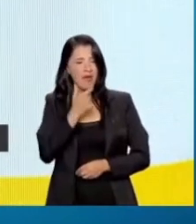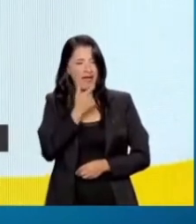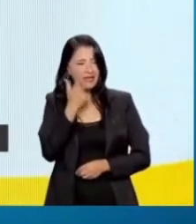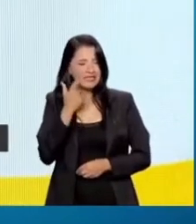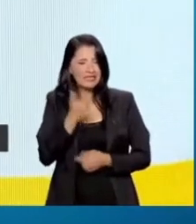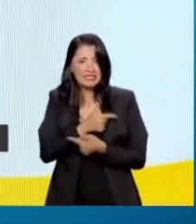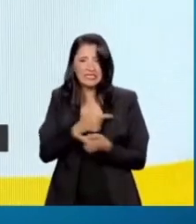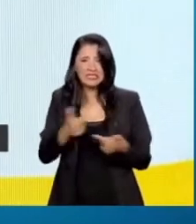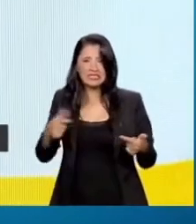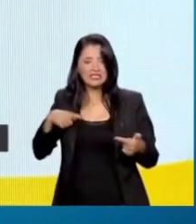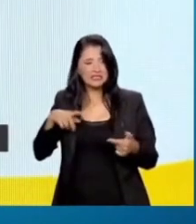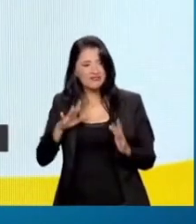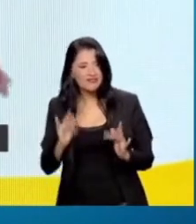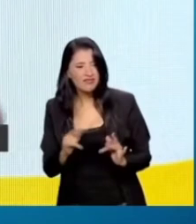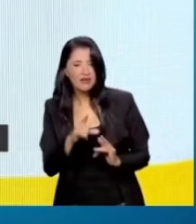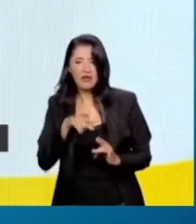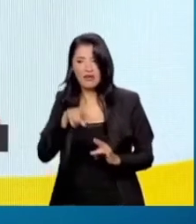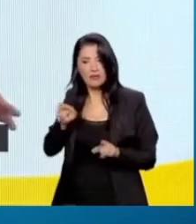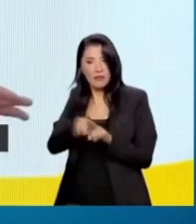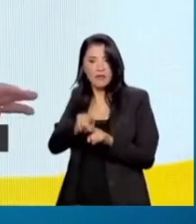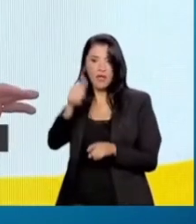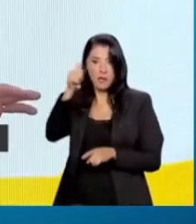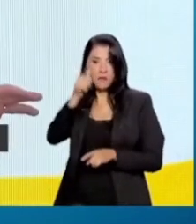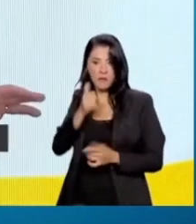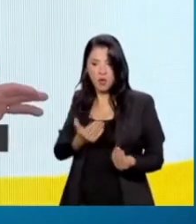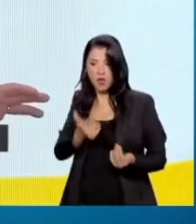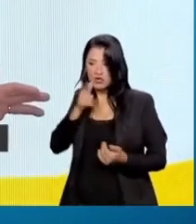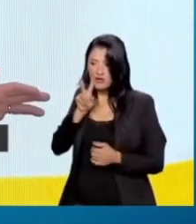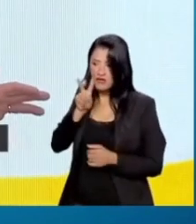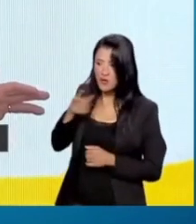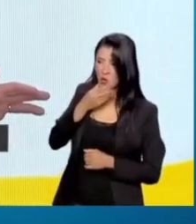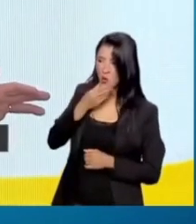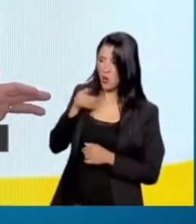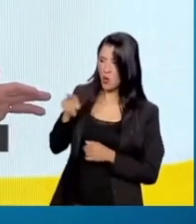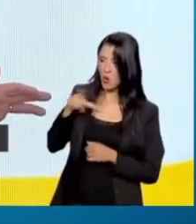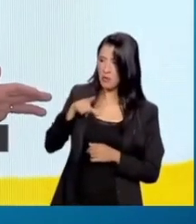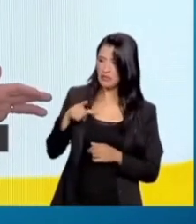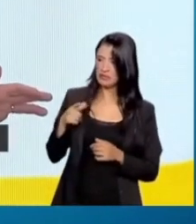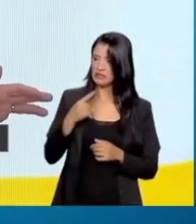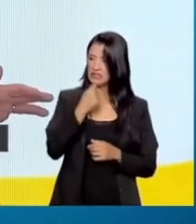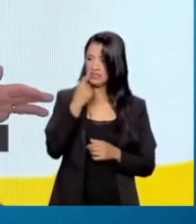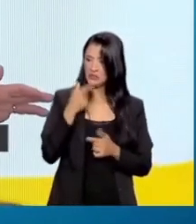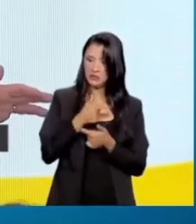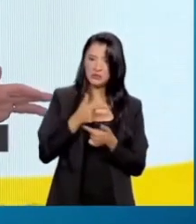tem a dente na frente e muito menos dela vai querer namorar. piada com conclusão. não tem a dente na frente.